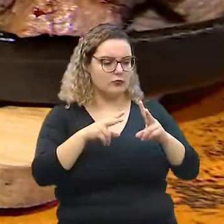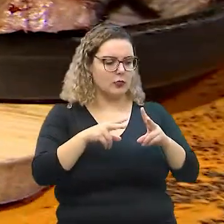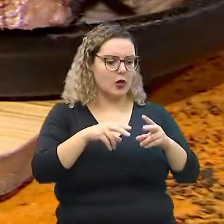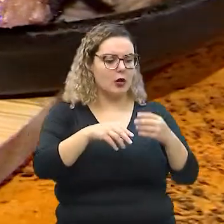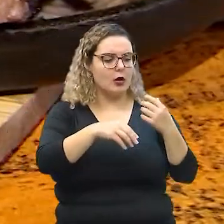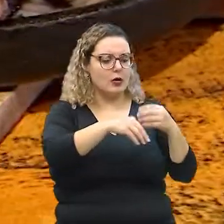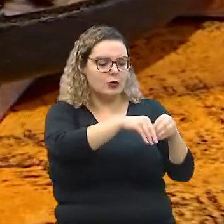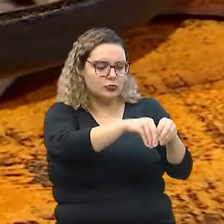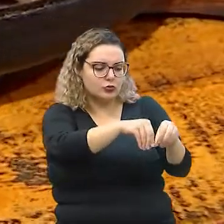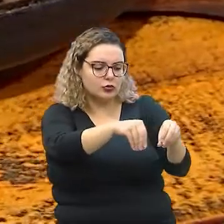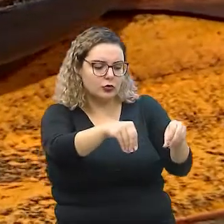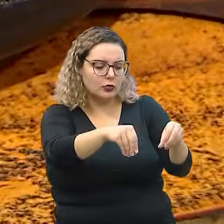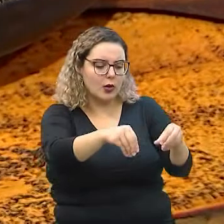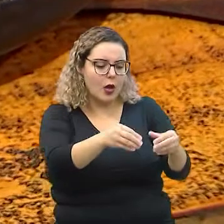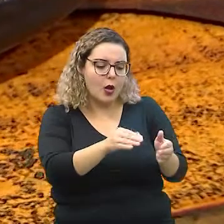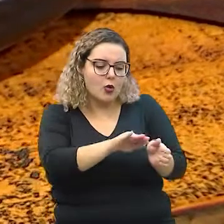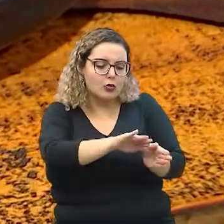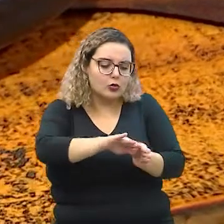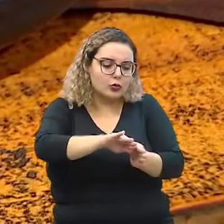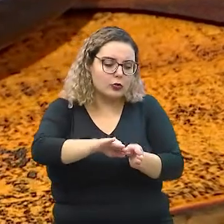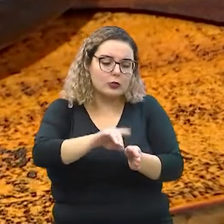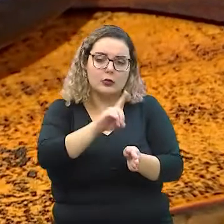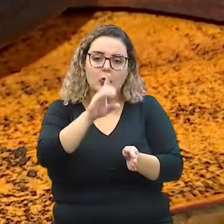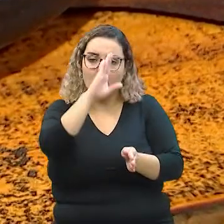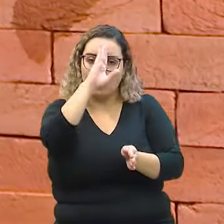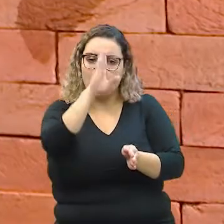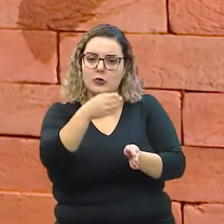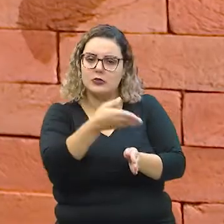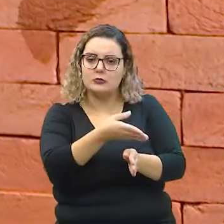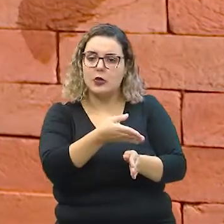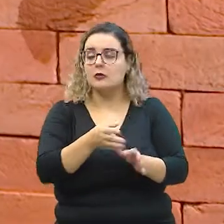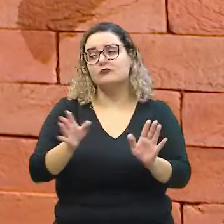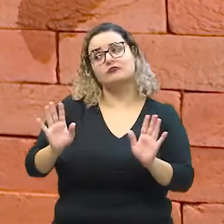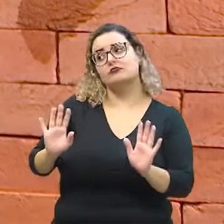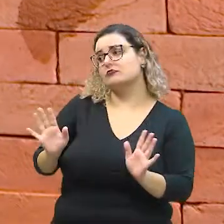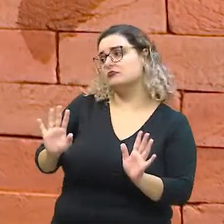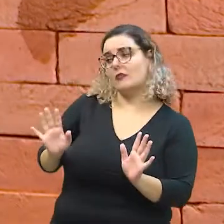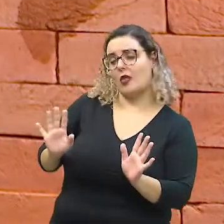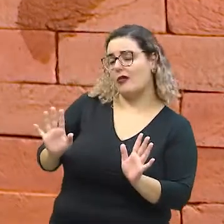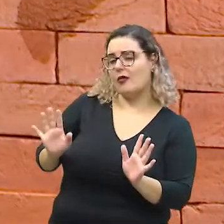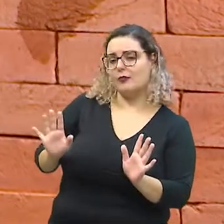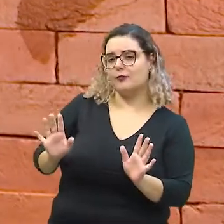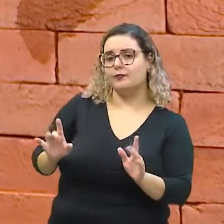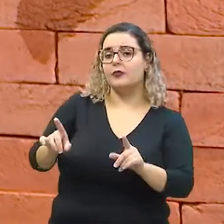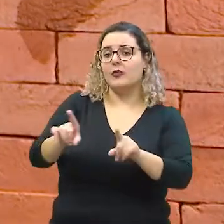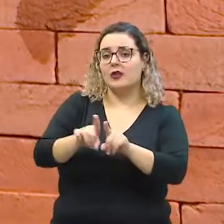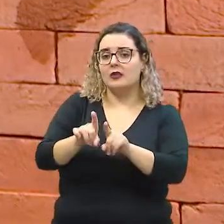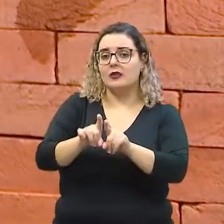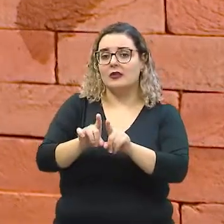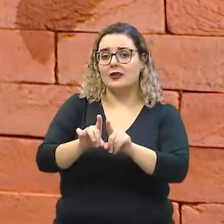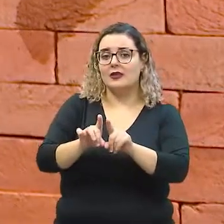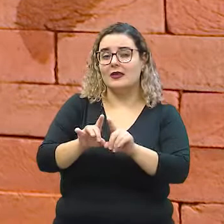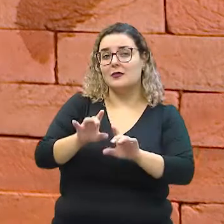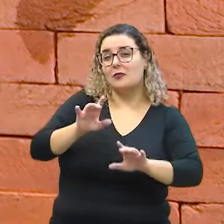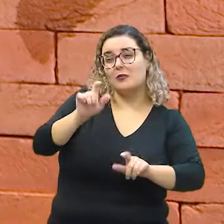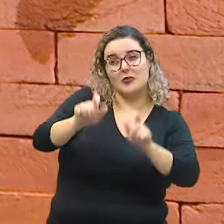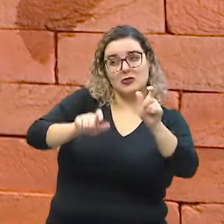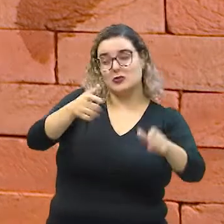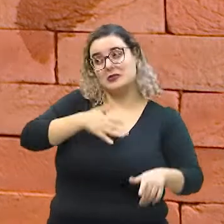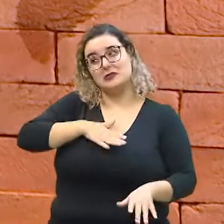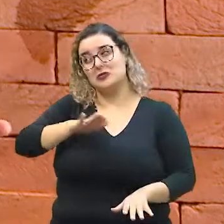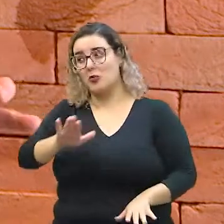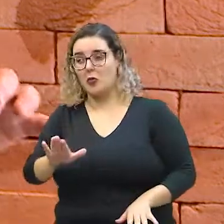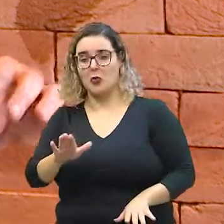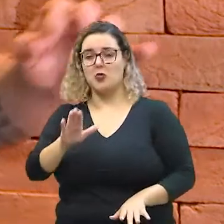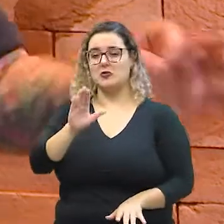colocou ela ali do lado, não é o tempero principal do abacaxi. Não é, e também tem muita restrição, né? Tem muita gente que não gosta. Assim,